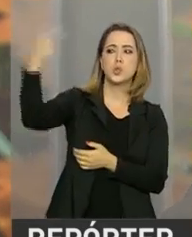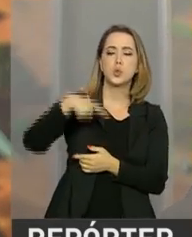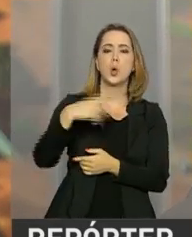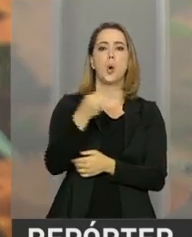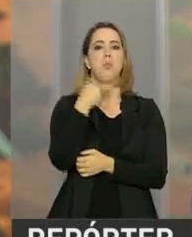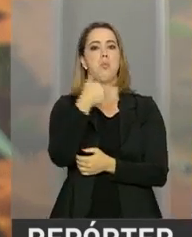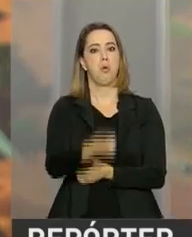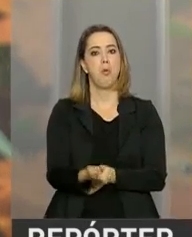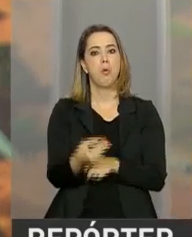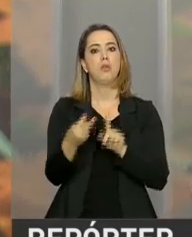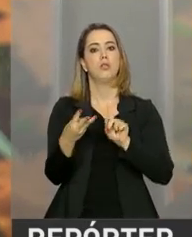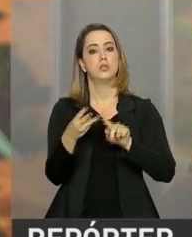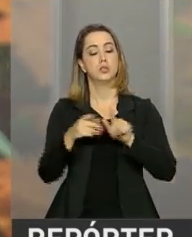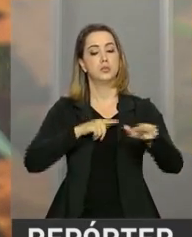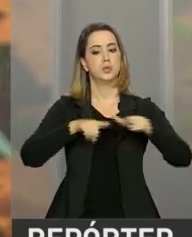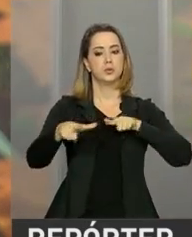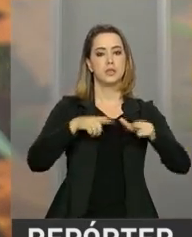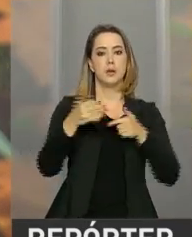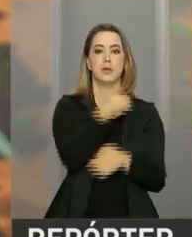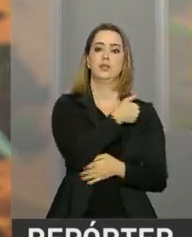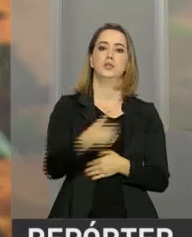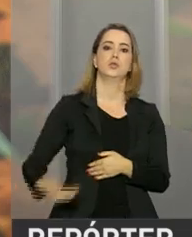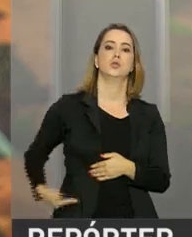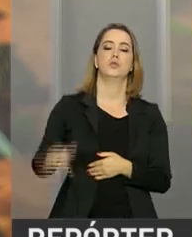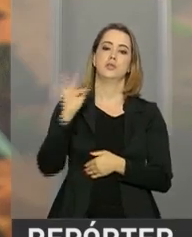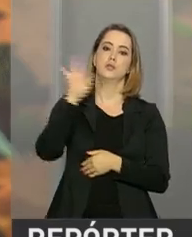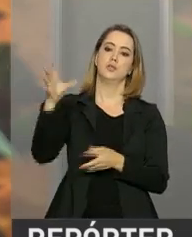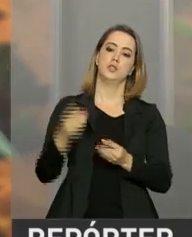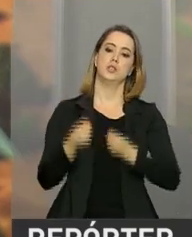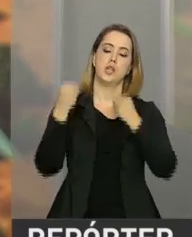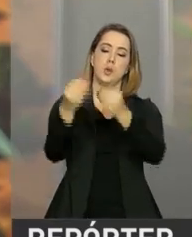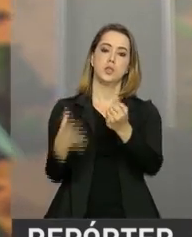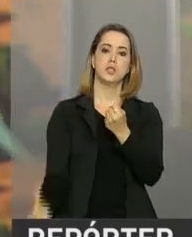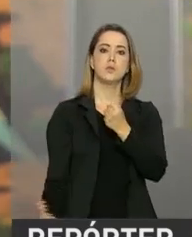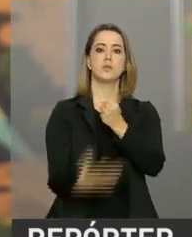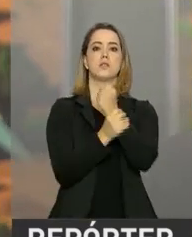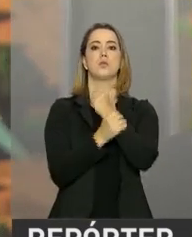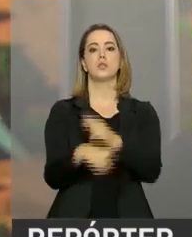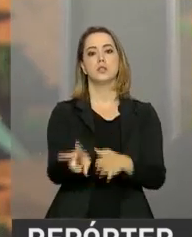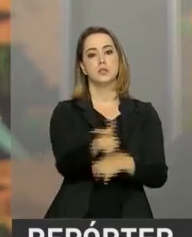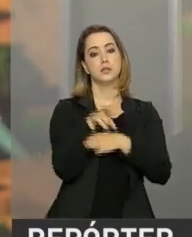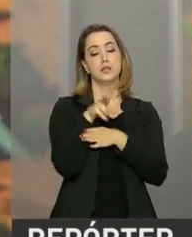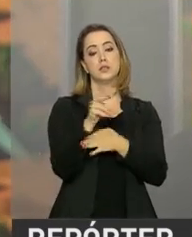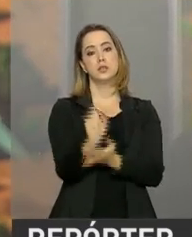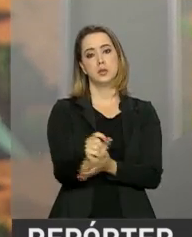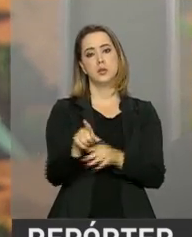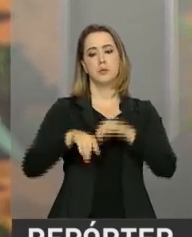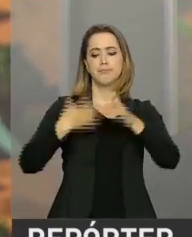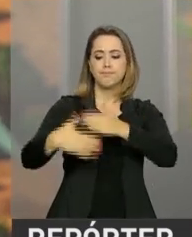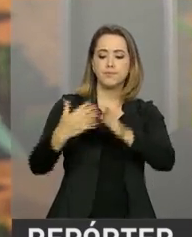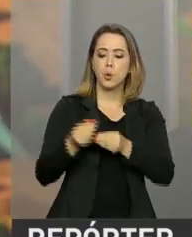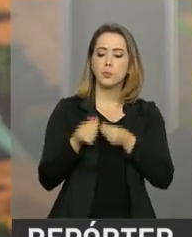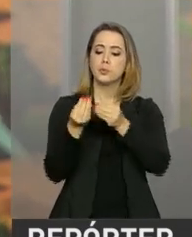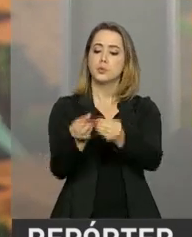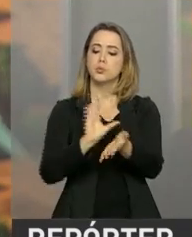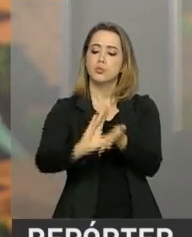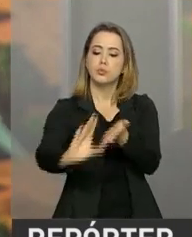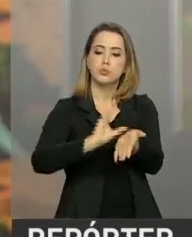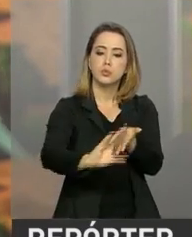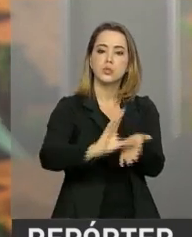ano e as ações do governo federal né dando segur a o crédito principalmente no custeio andando e